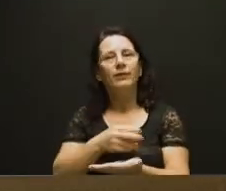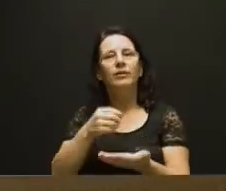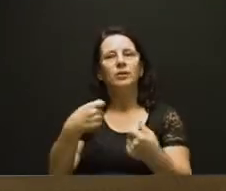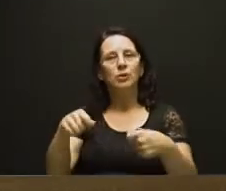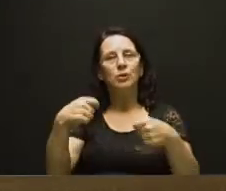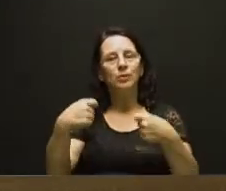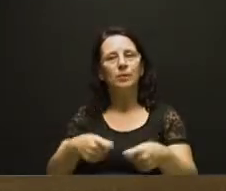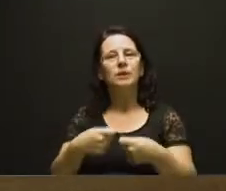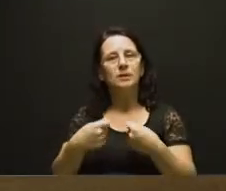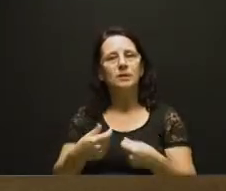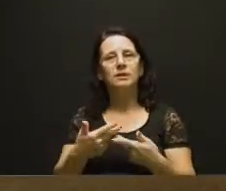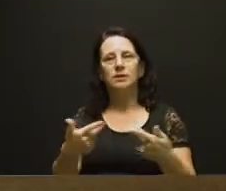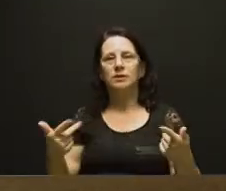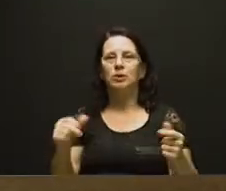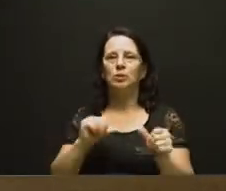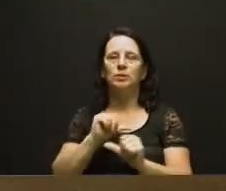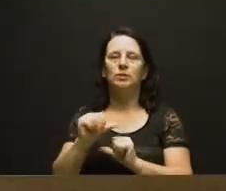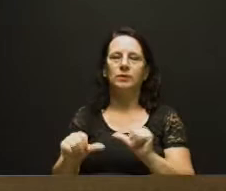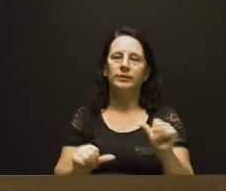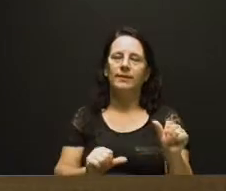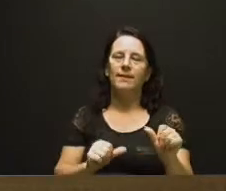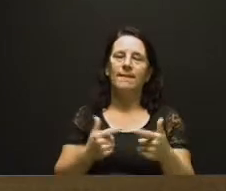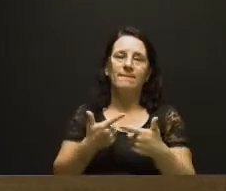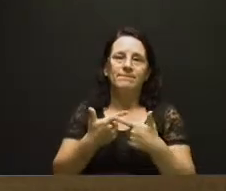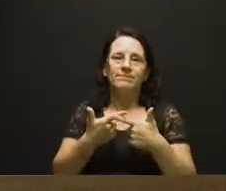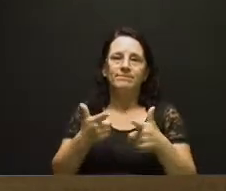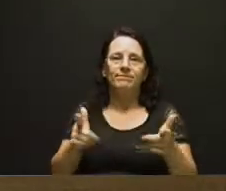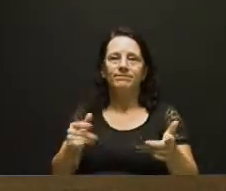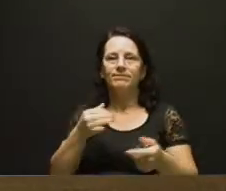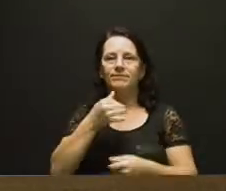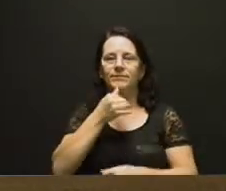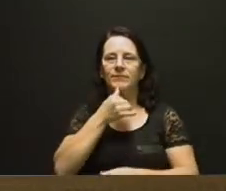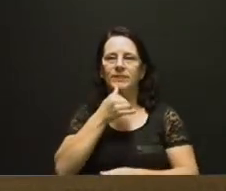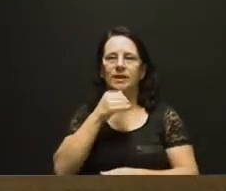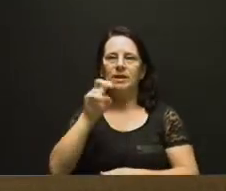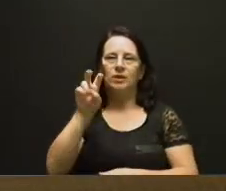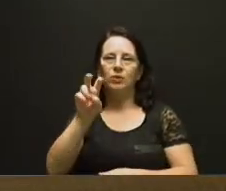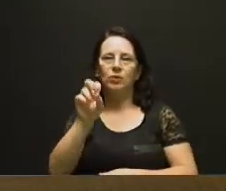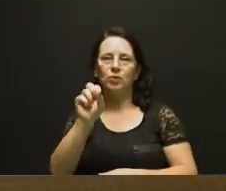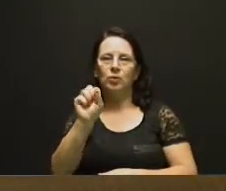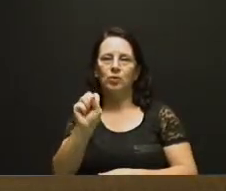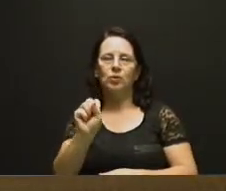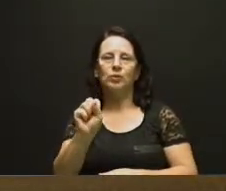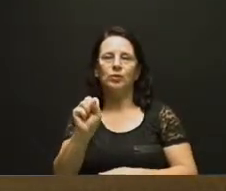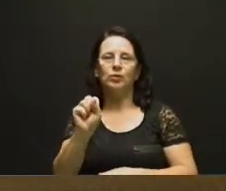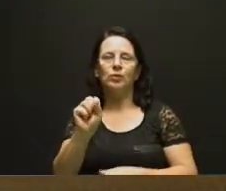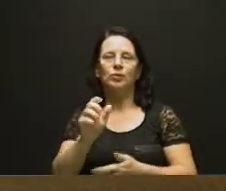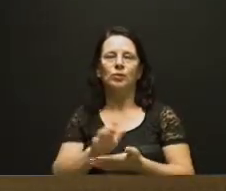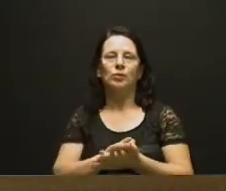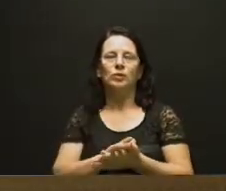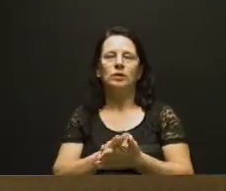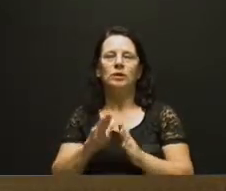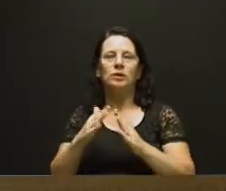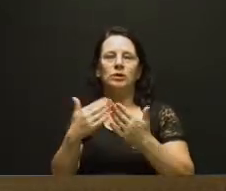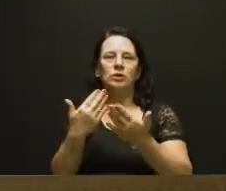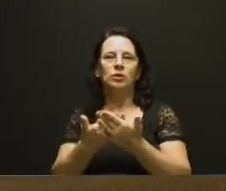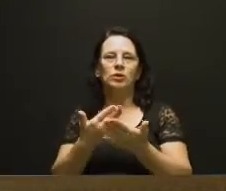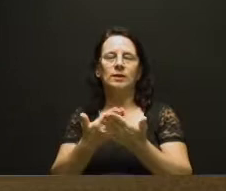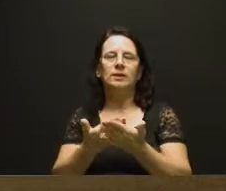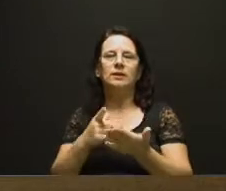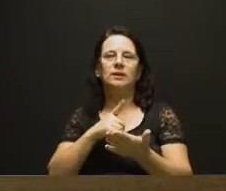muito mas é lamentável né dos 58 próprio de educação nós pegamos